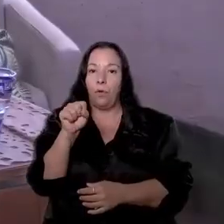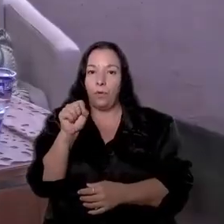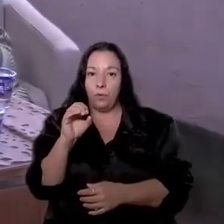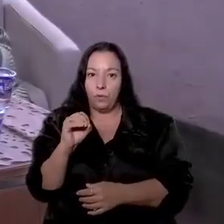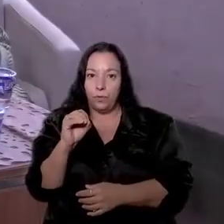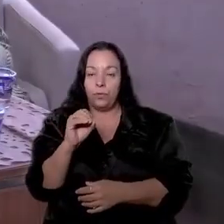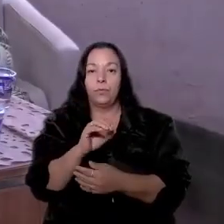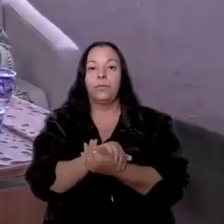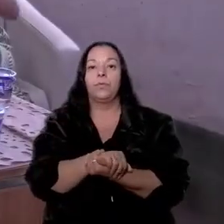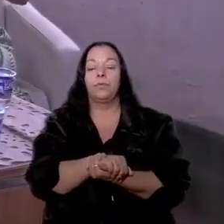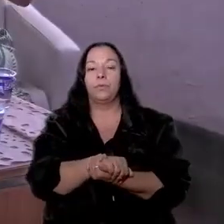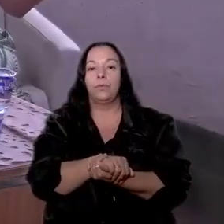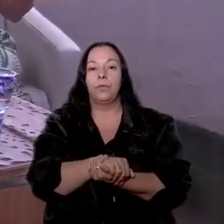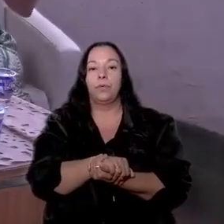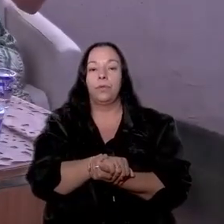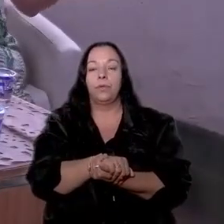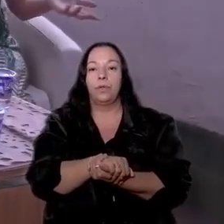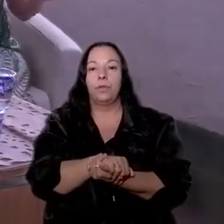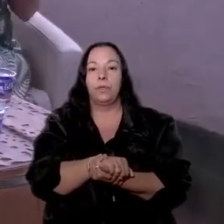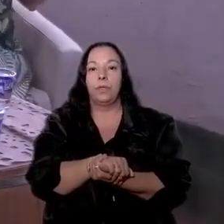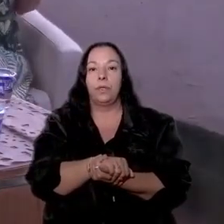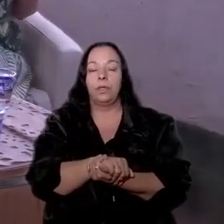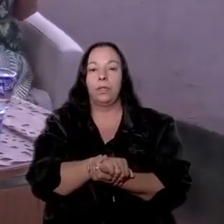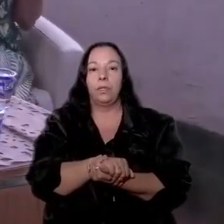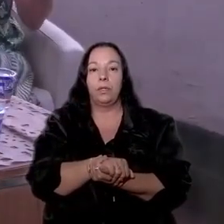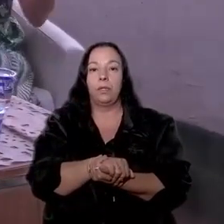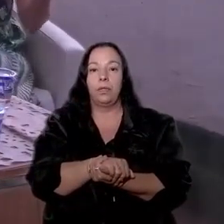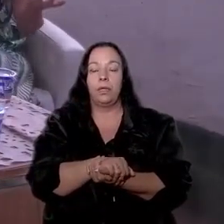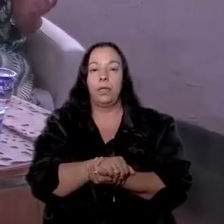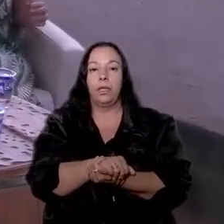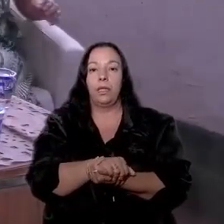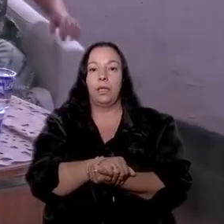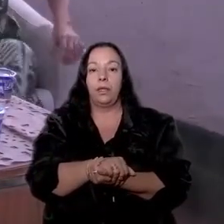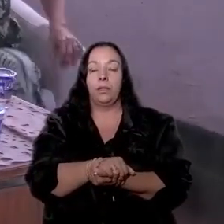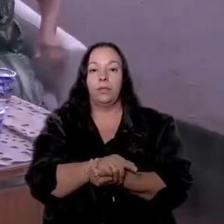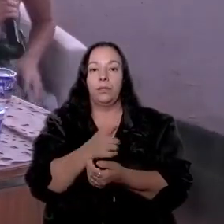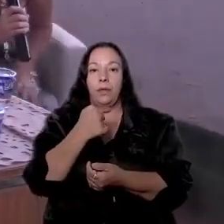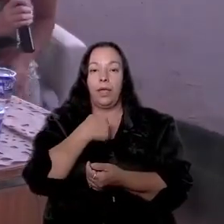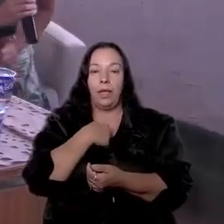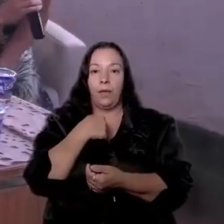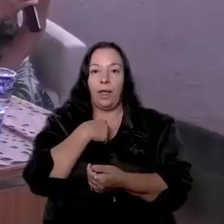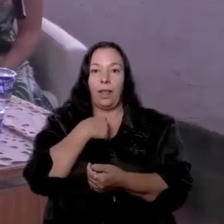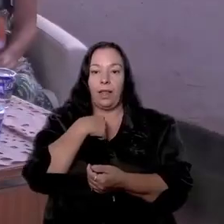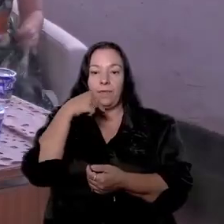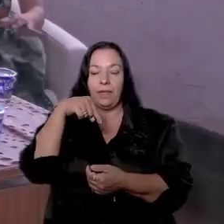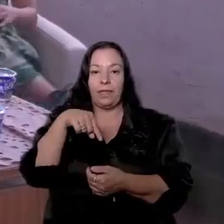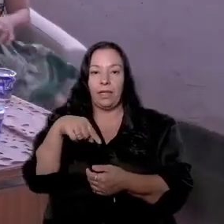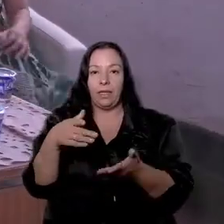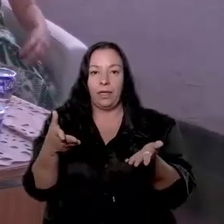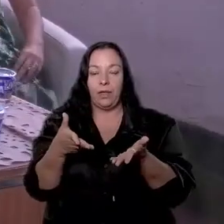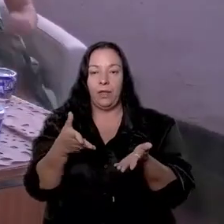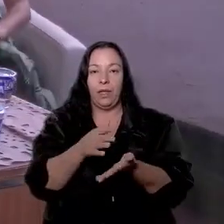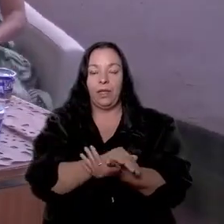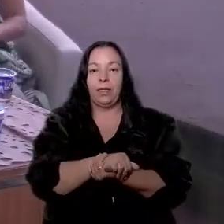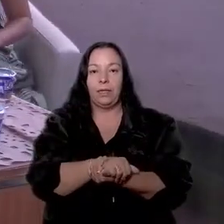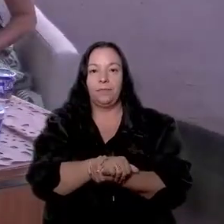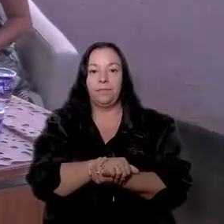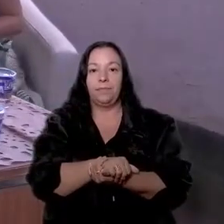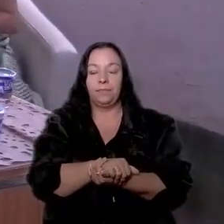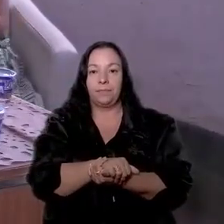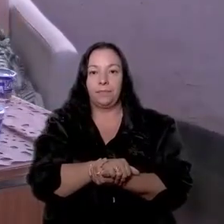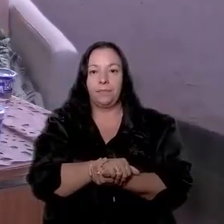ombros. Ela traja vestido regata longo, estampado em tons de verde e branco. Leva no pescoço o crachá dos participantes do